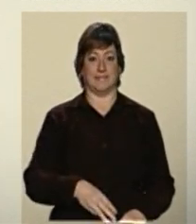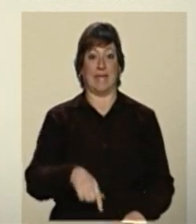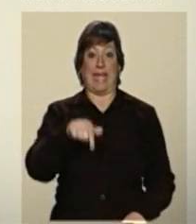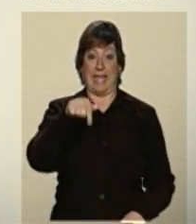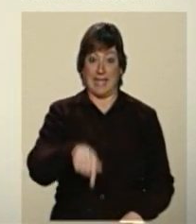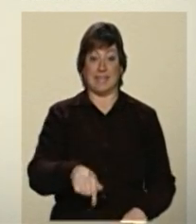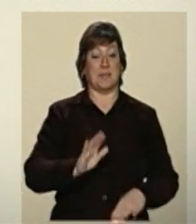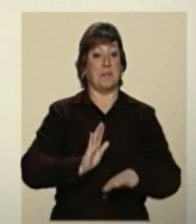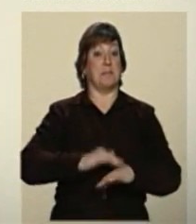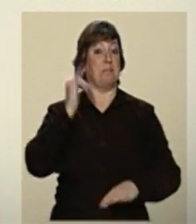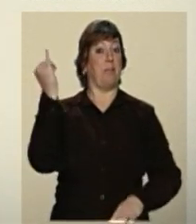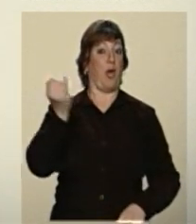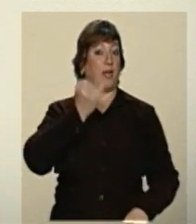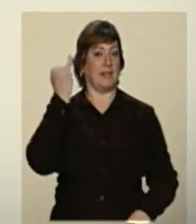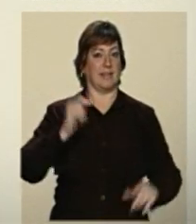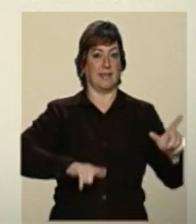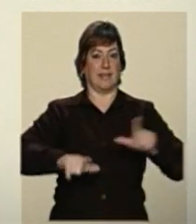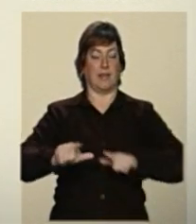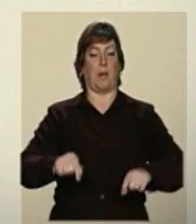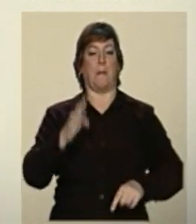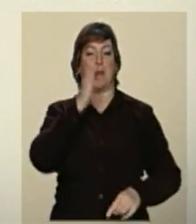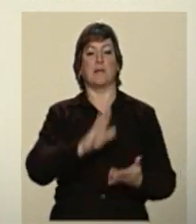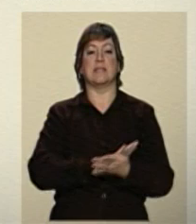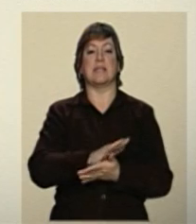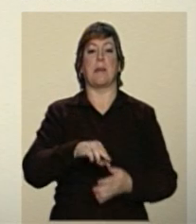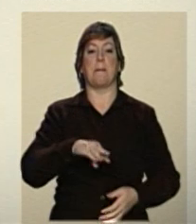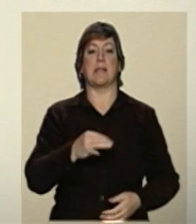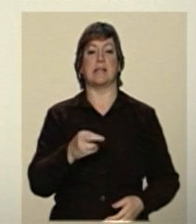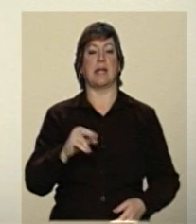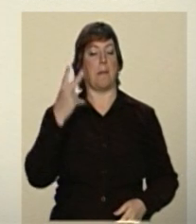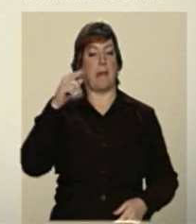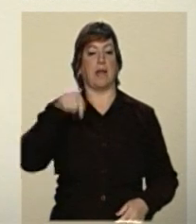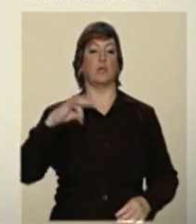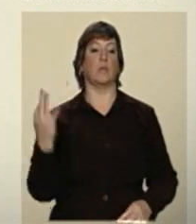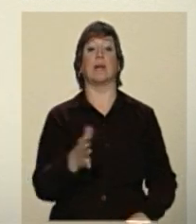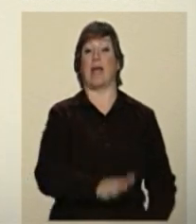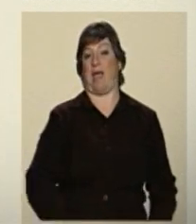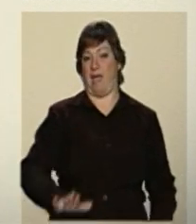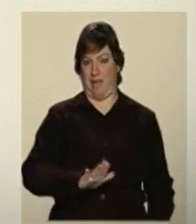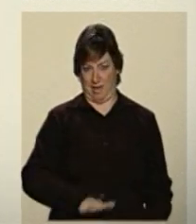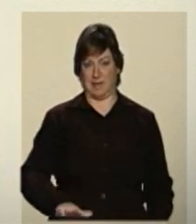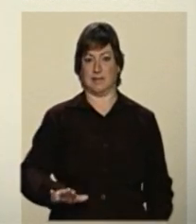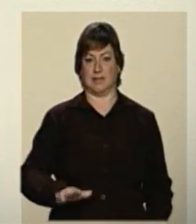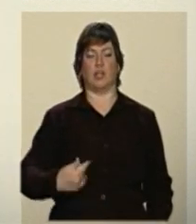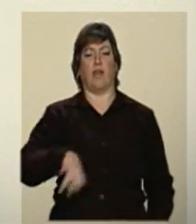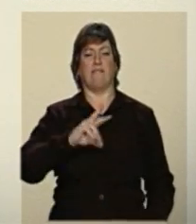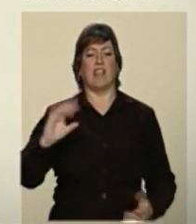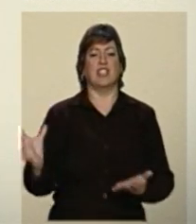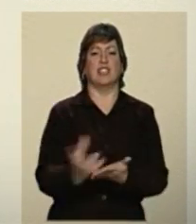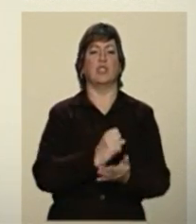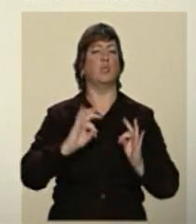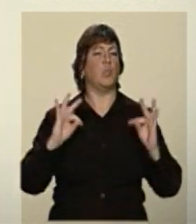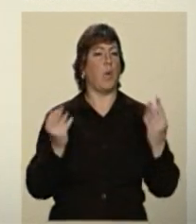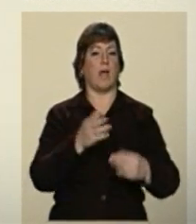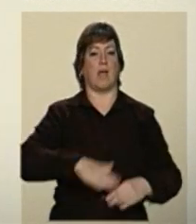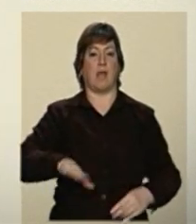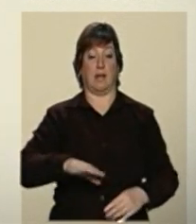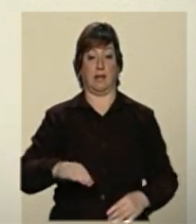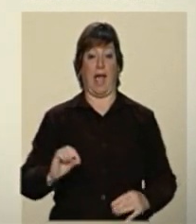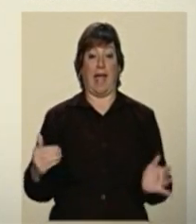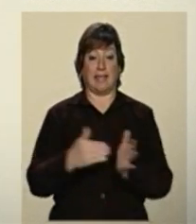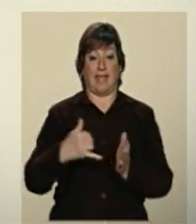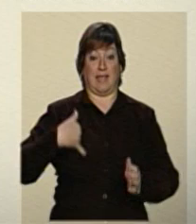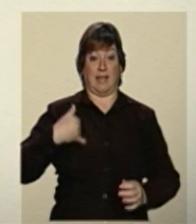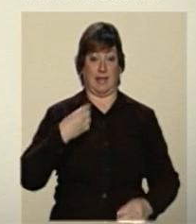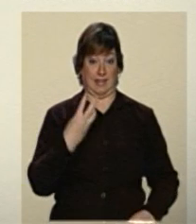é a mais importante ação do Brasil sem miséria para as crianças vamos tirar todas as crianças de até 6